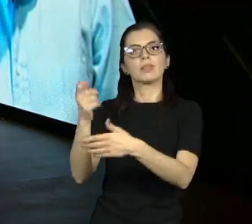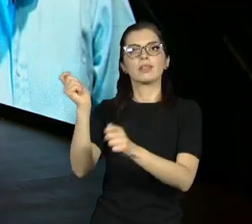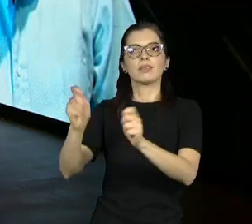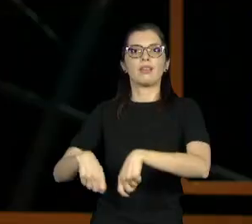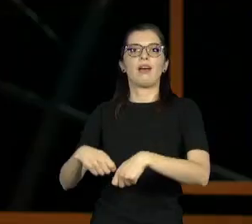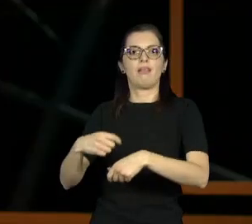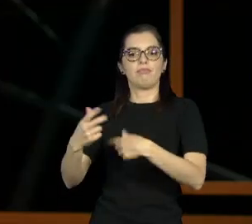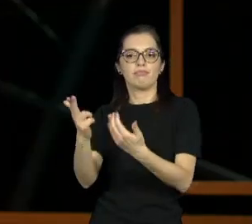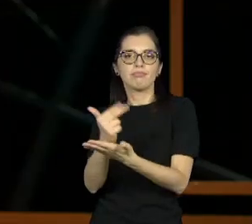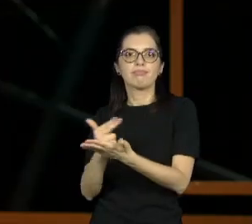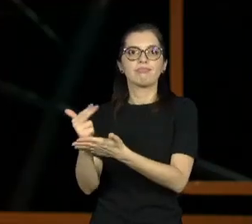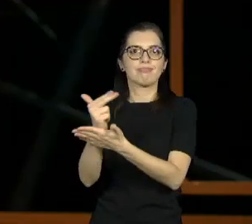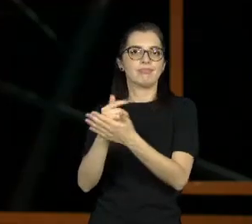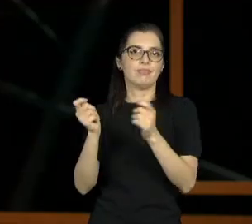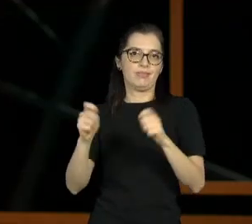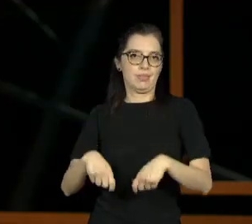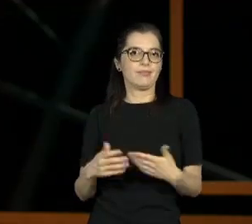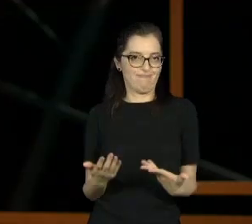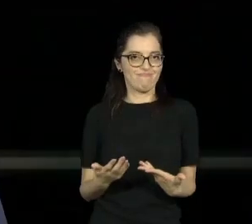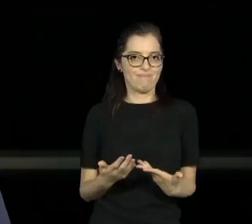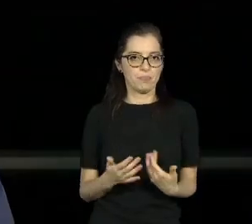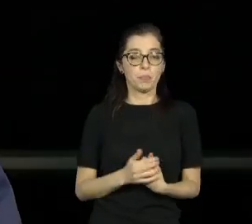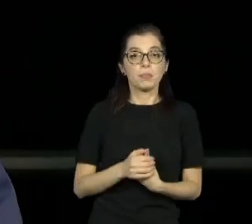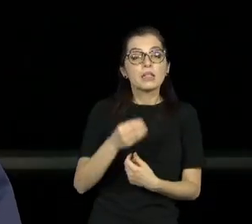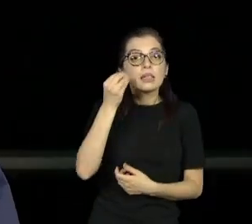Então, são os testes